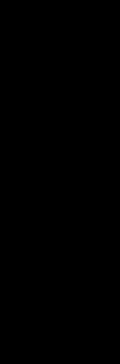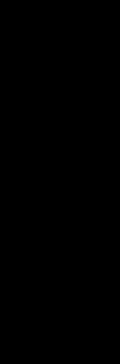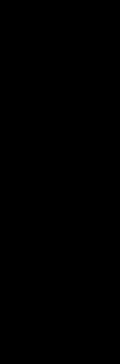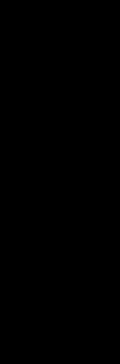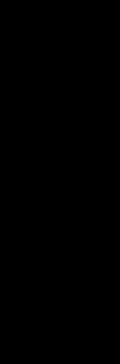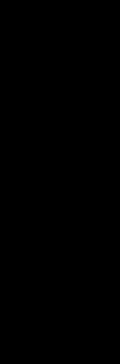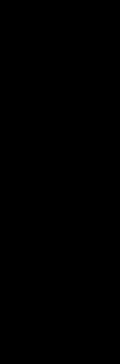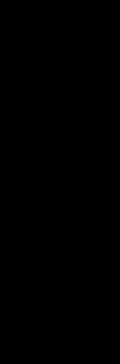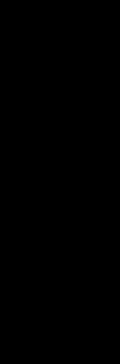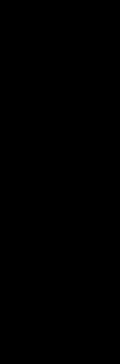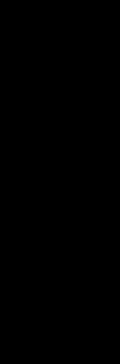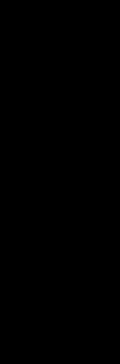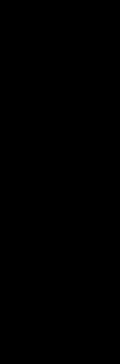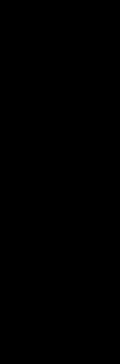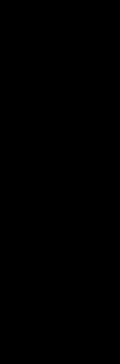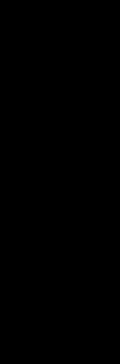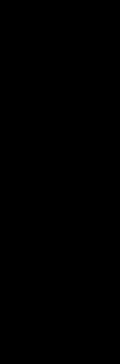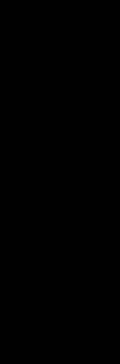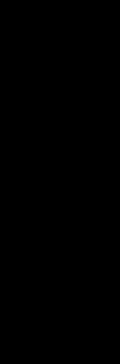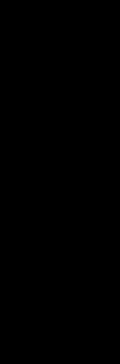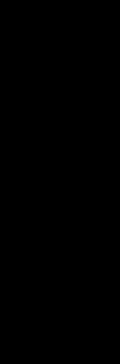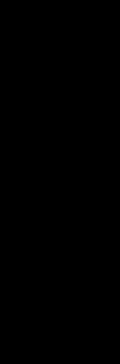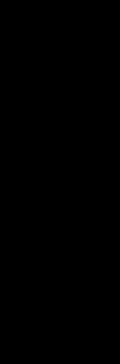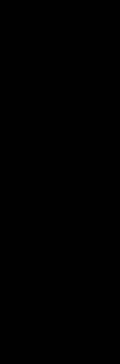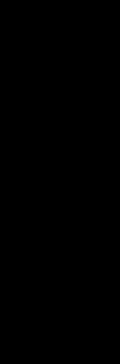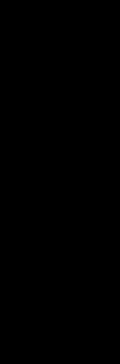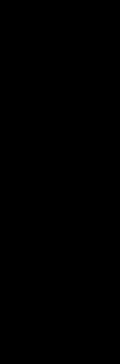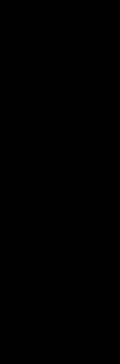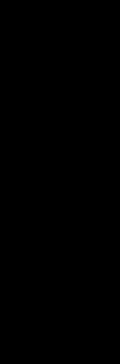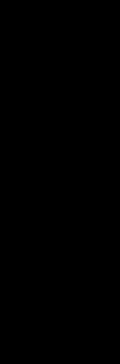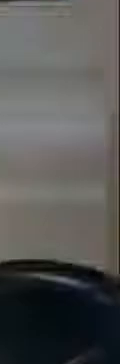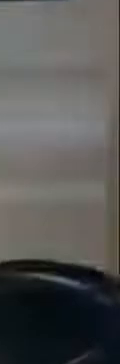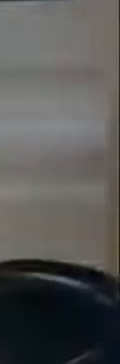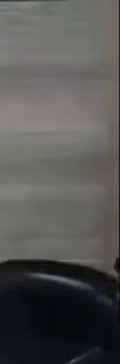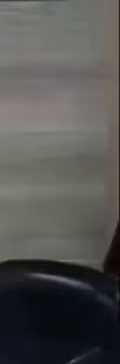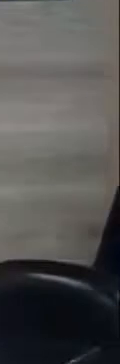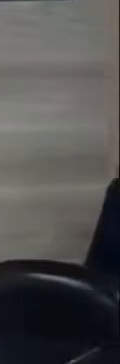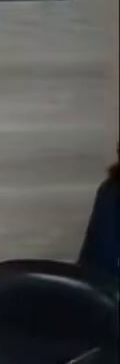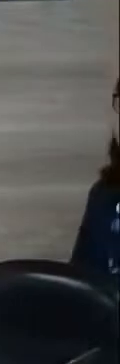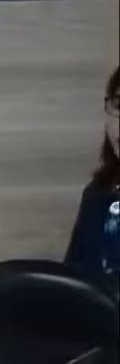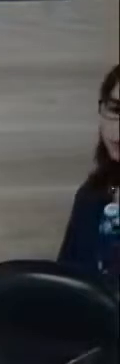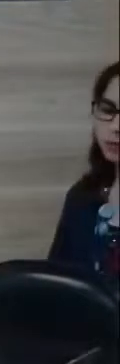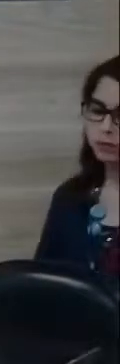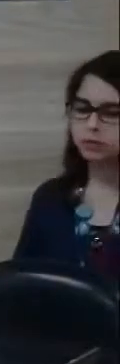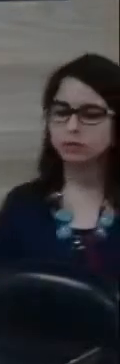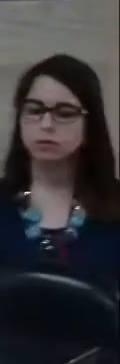A moção foi aprovada por todos os vereadores presentes no plenário.